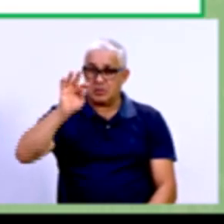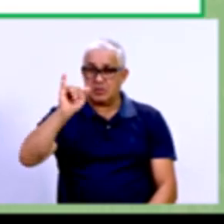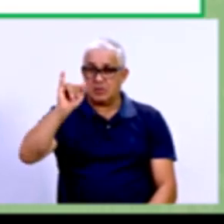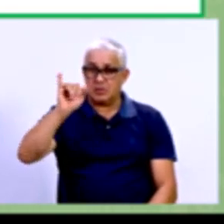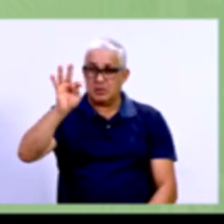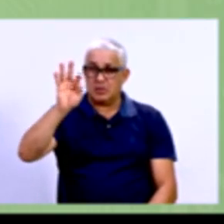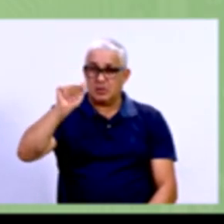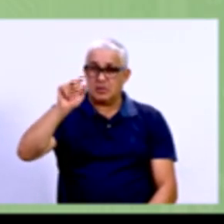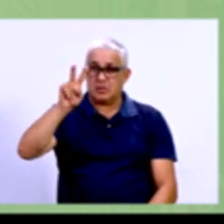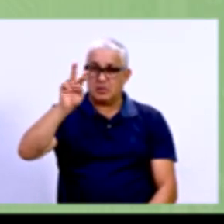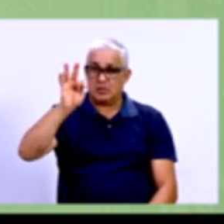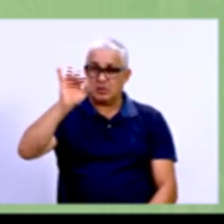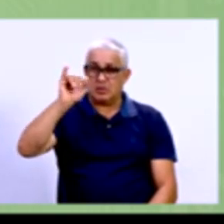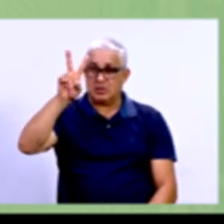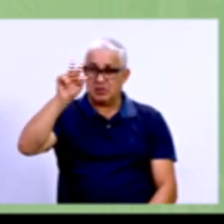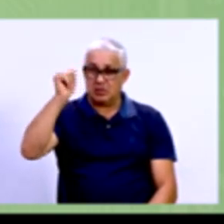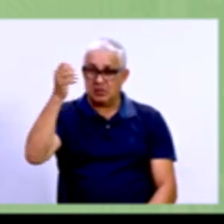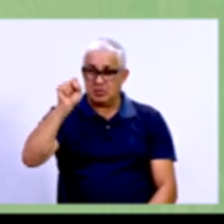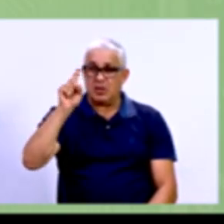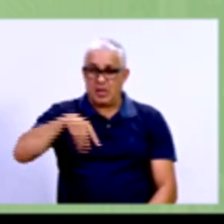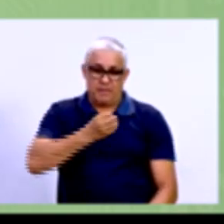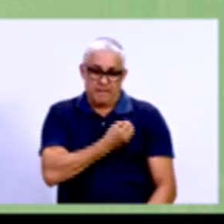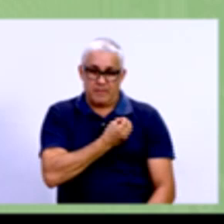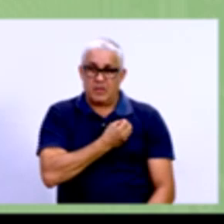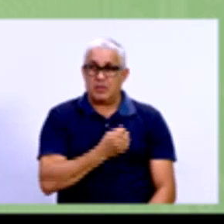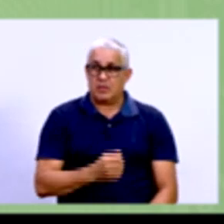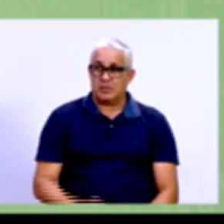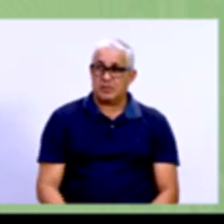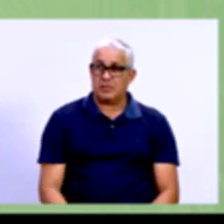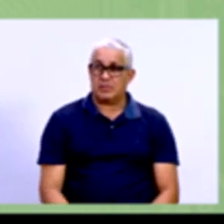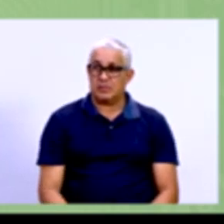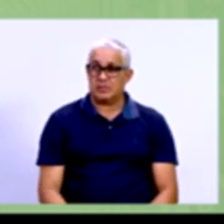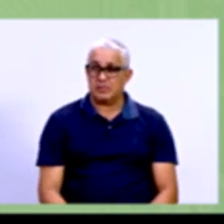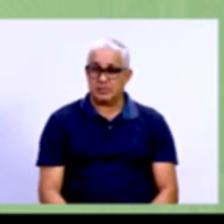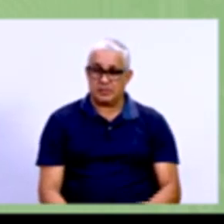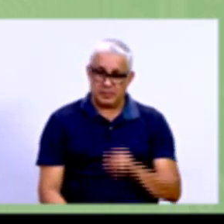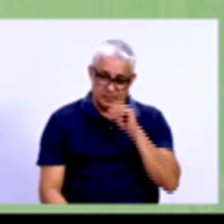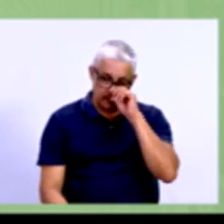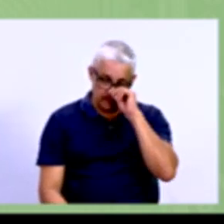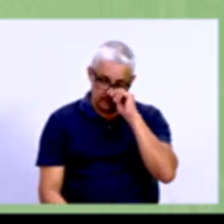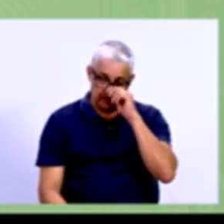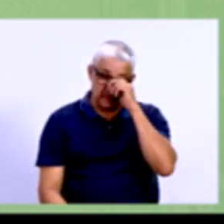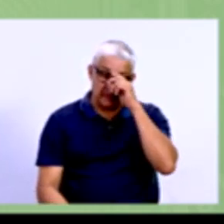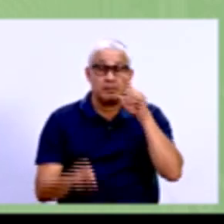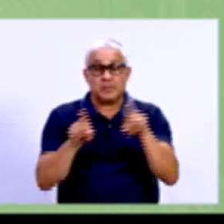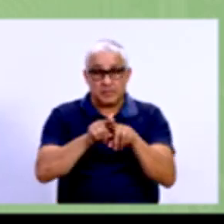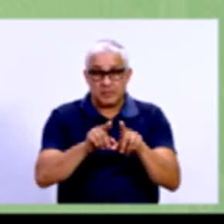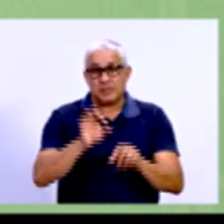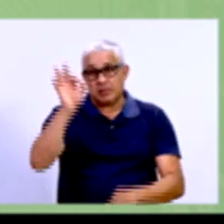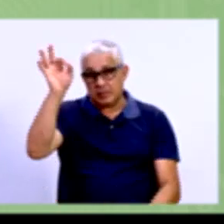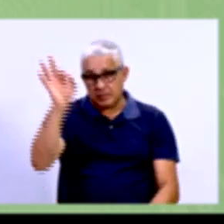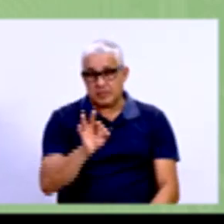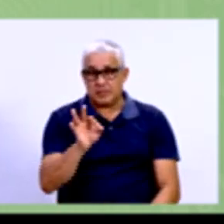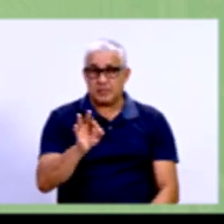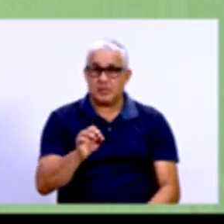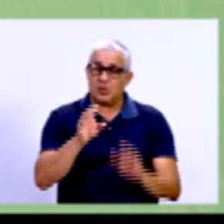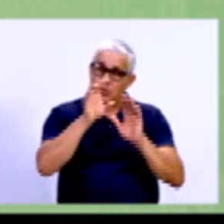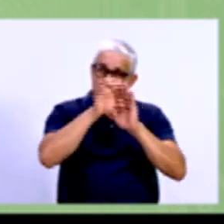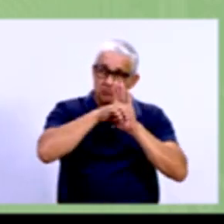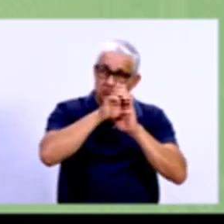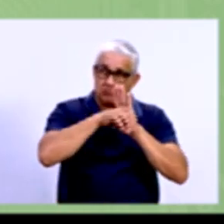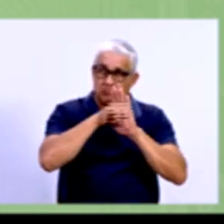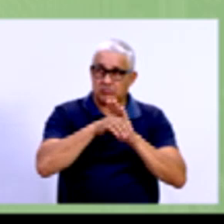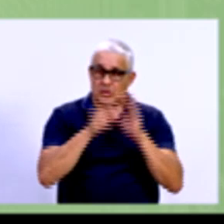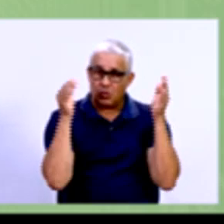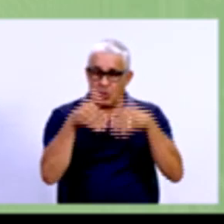as numéricas, né? Saindo disso, a gente falou um pouco sobre porcentagem. Os conceitos a gente